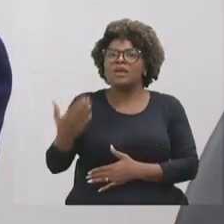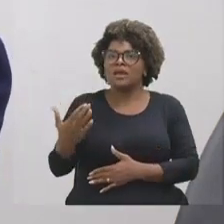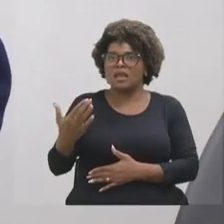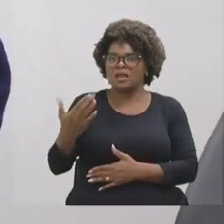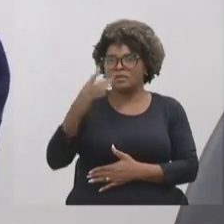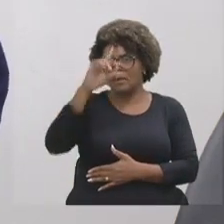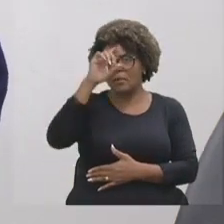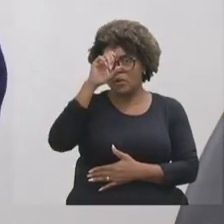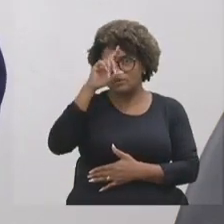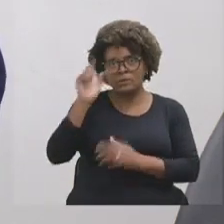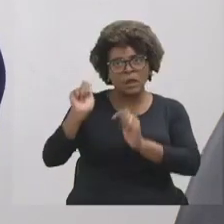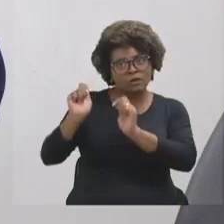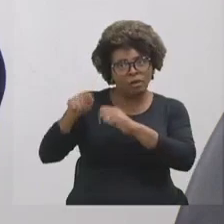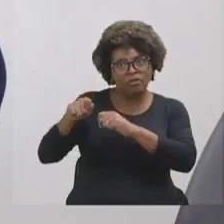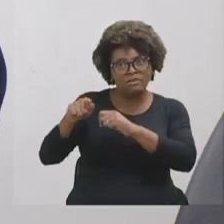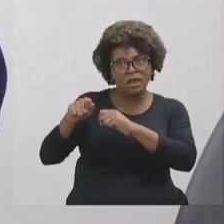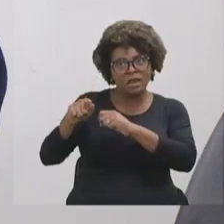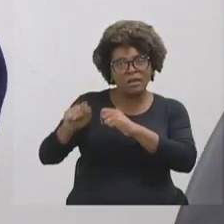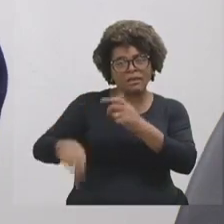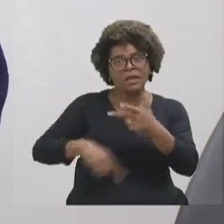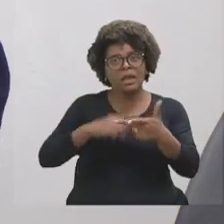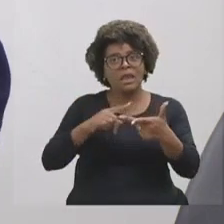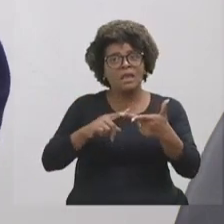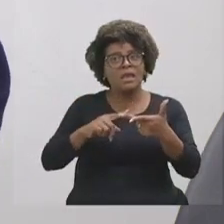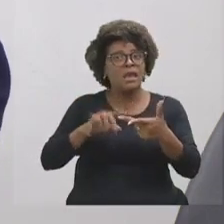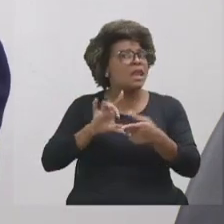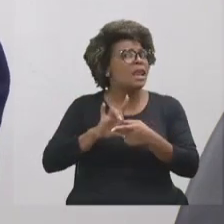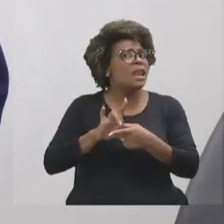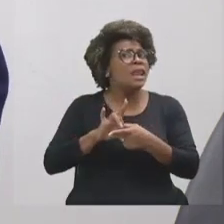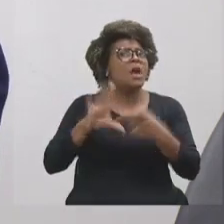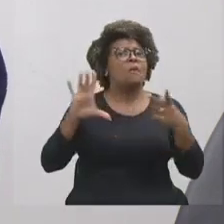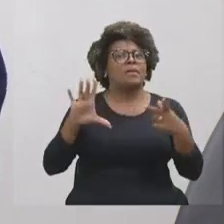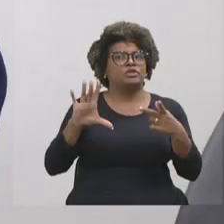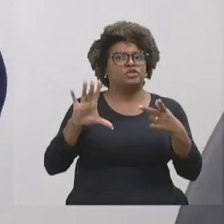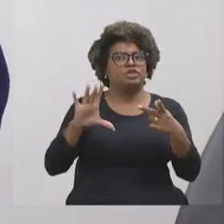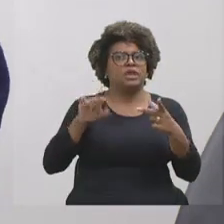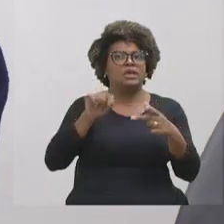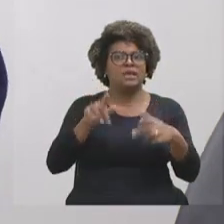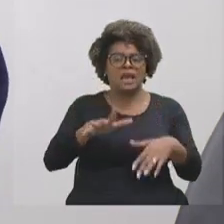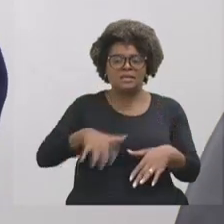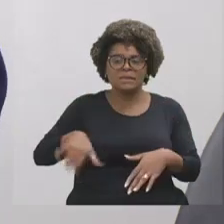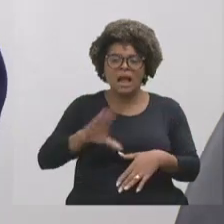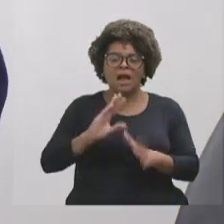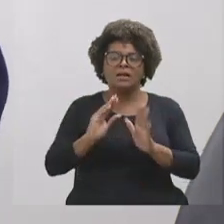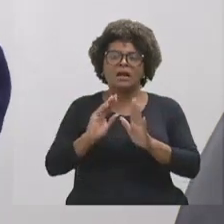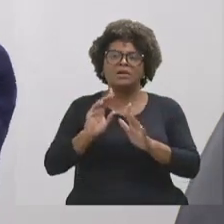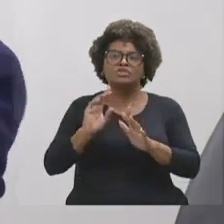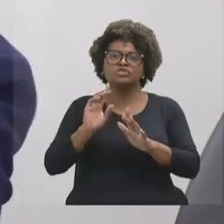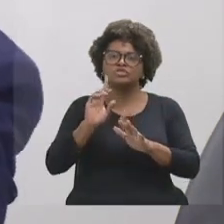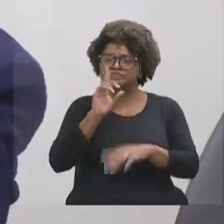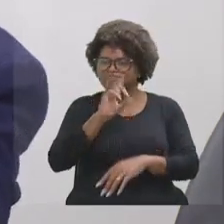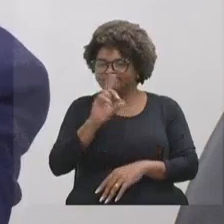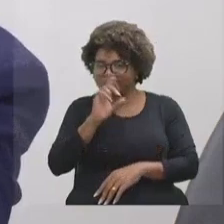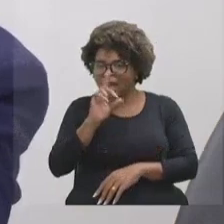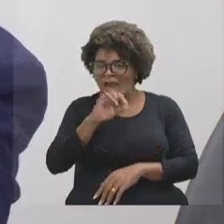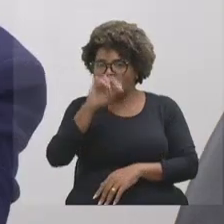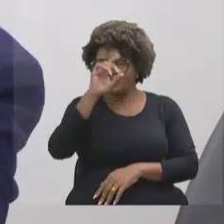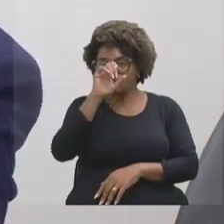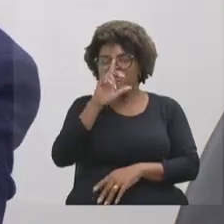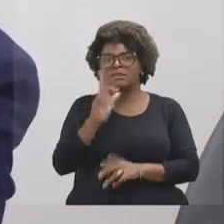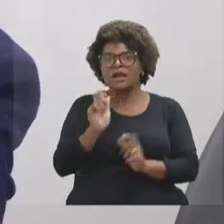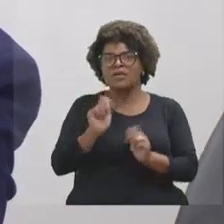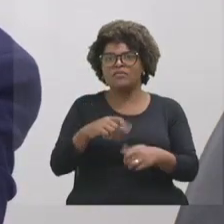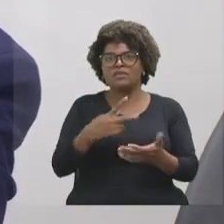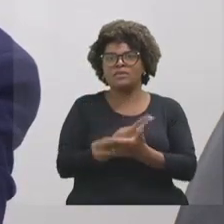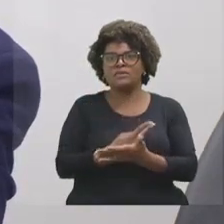que essa essa parte de deficiência dos hospitais gerem os extrapolamentos que cai na no